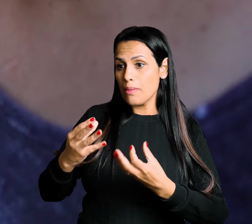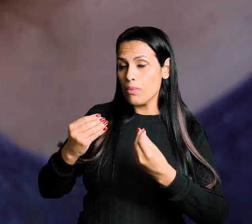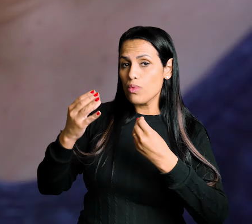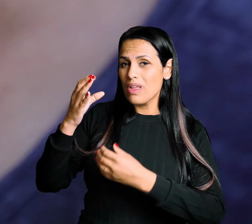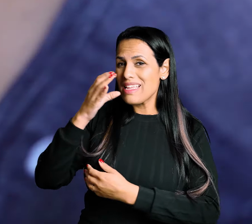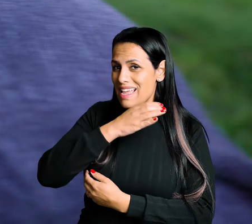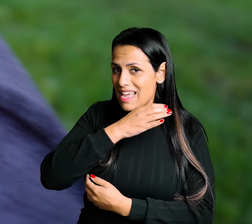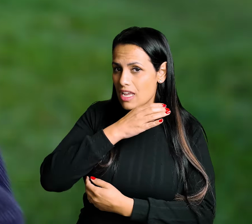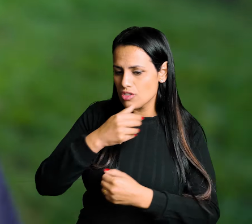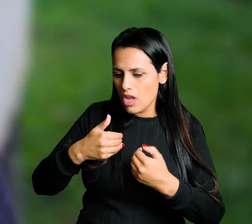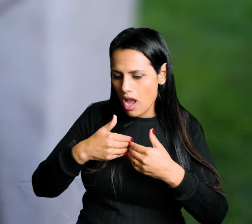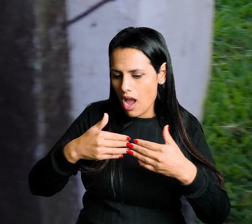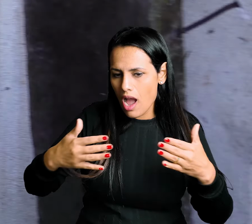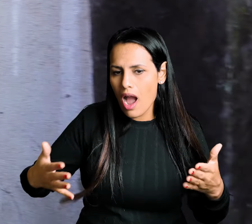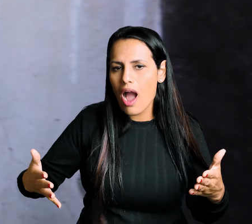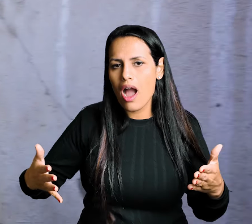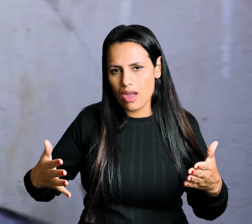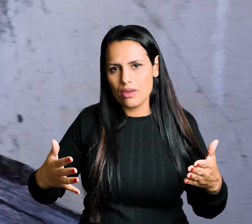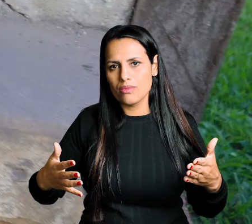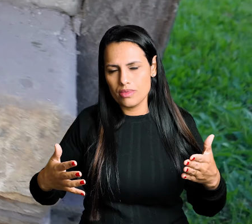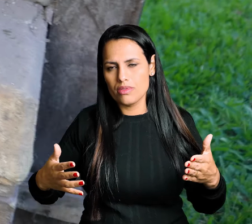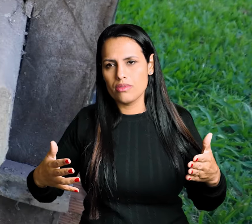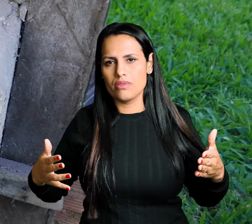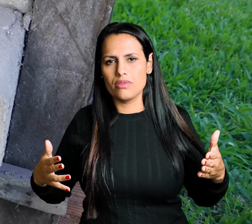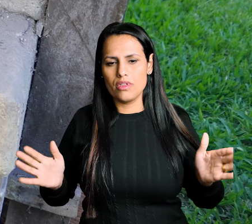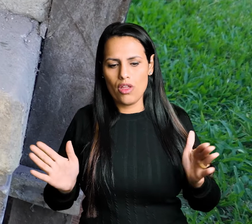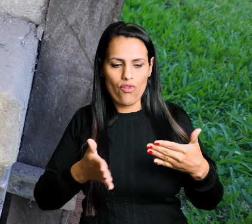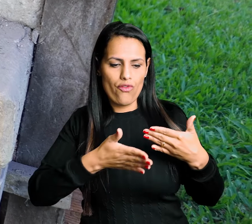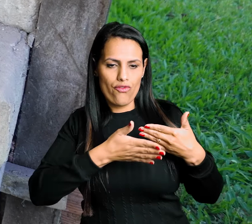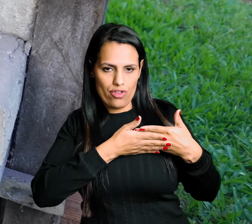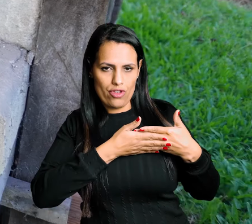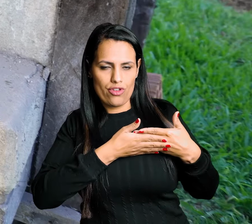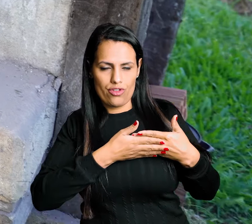daí o chaminé ali do forno. Agora fecha.